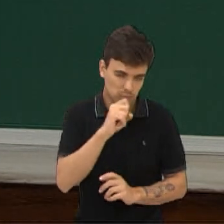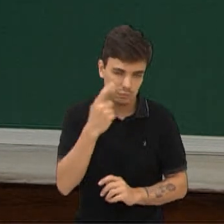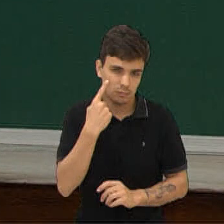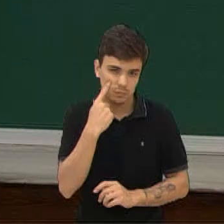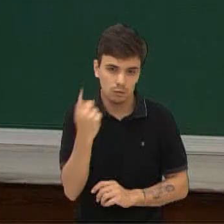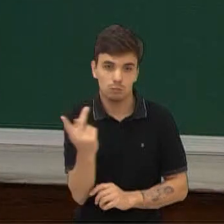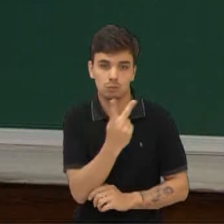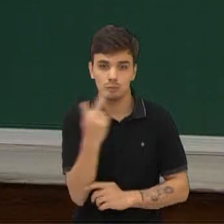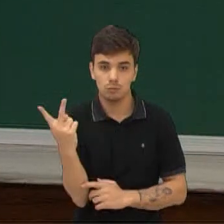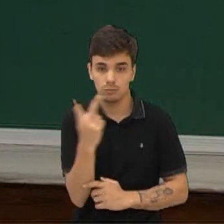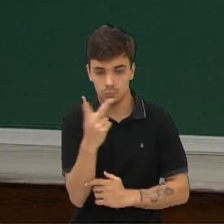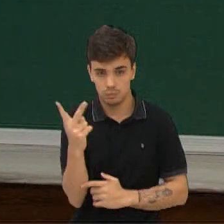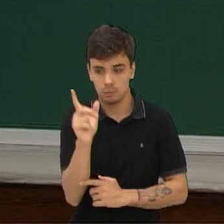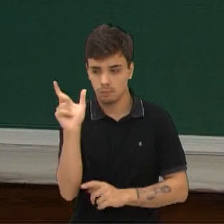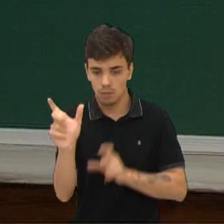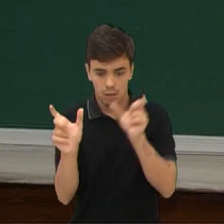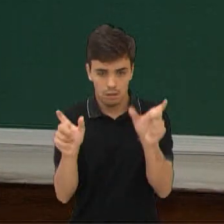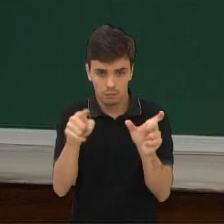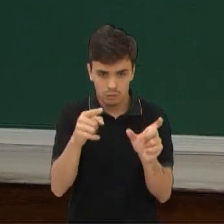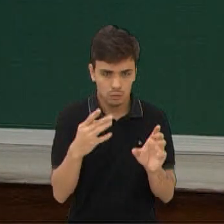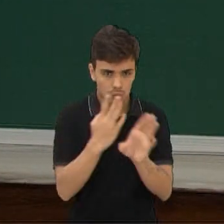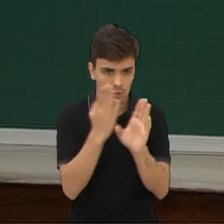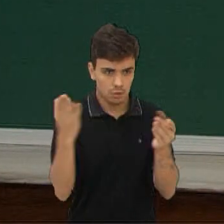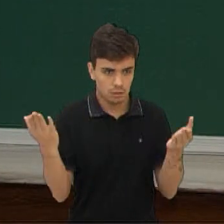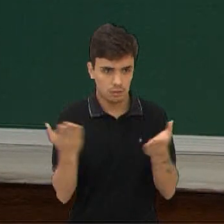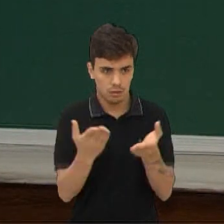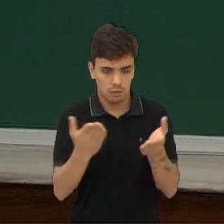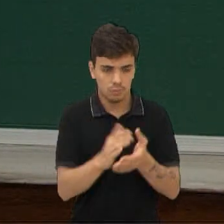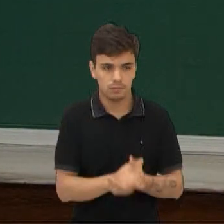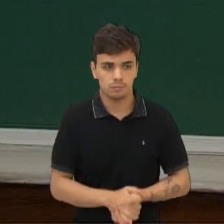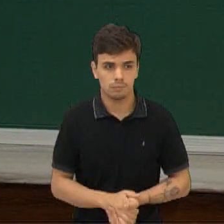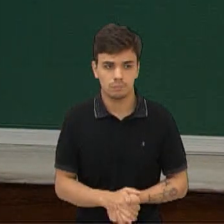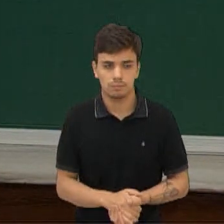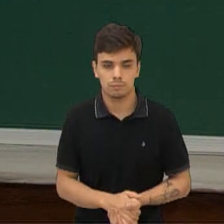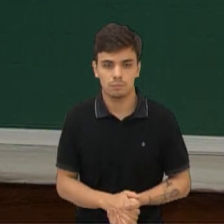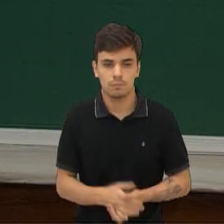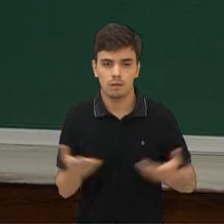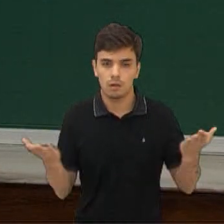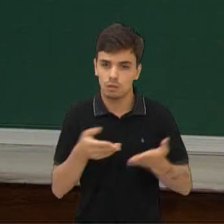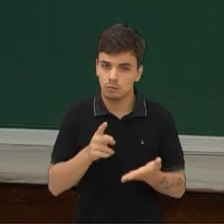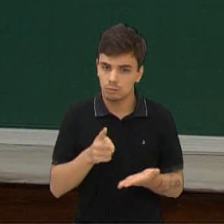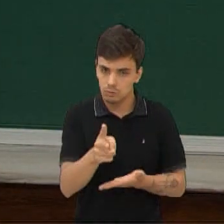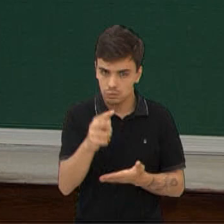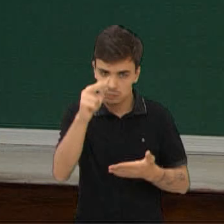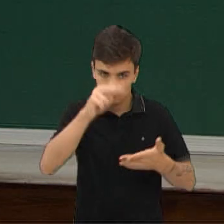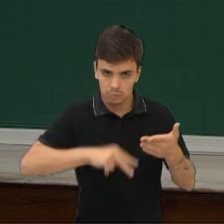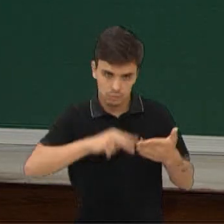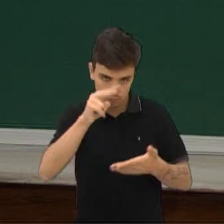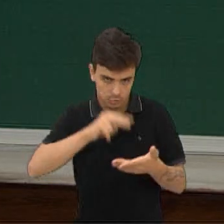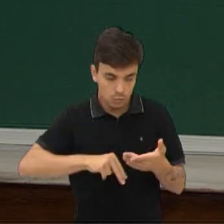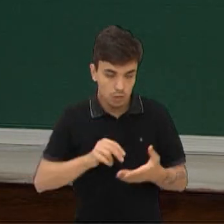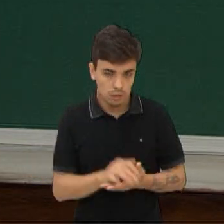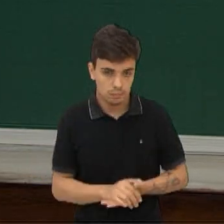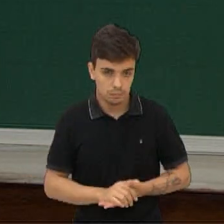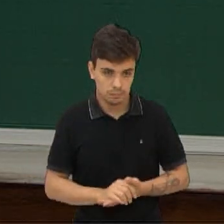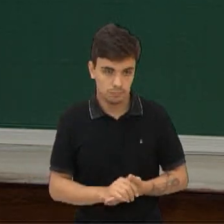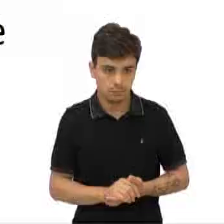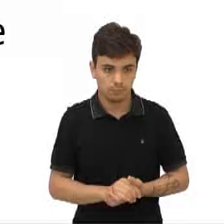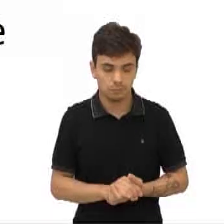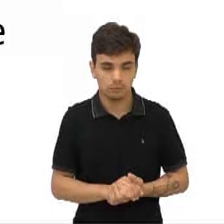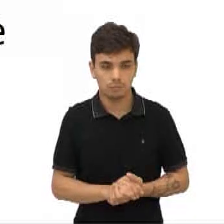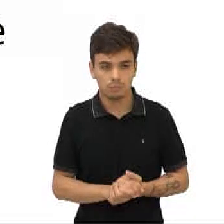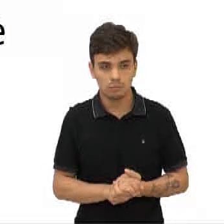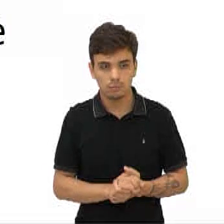você tá aprendendo e descobrindo agora. Vamos continuar essa leitura? Vamos ver o que mais que ela conta ali na